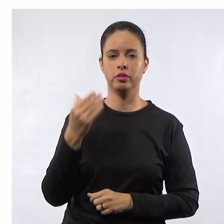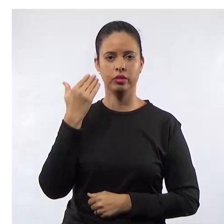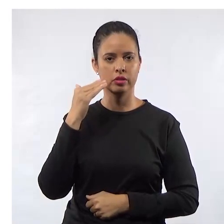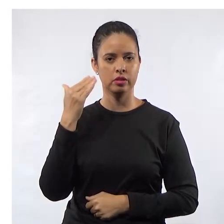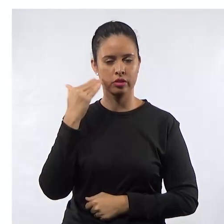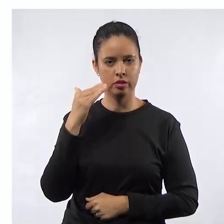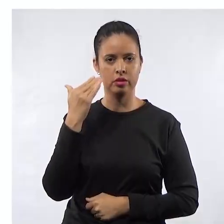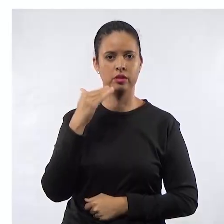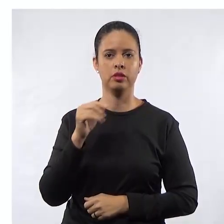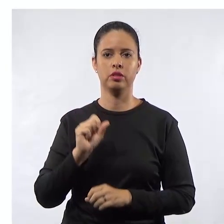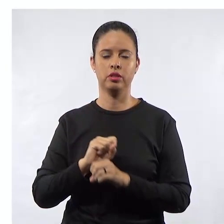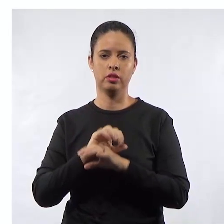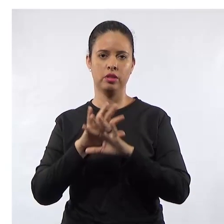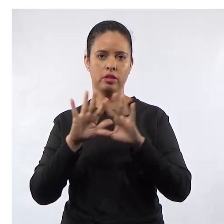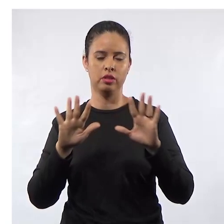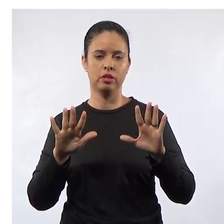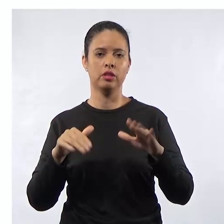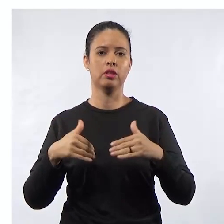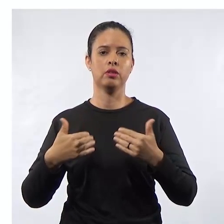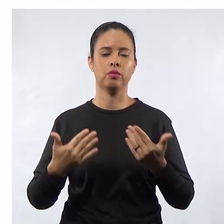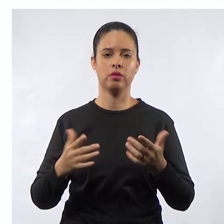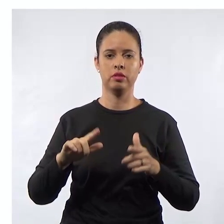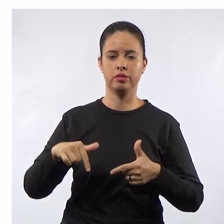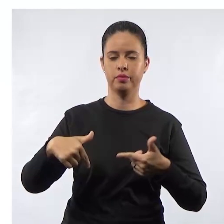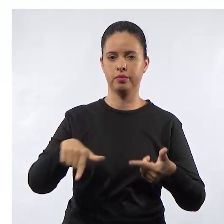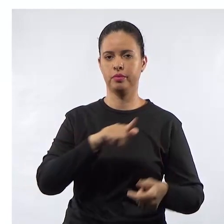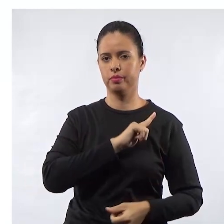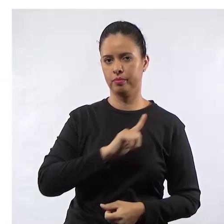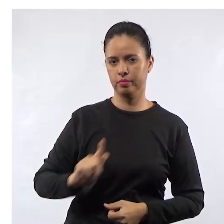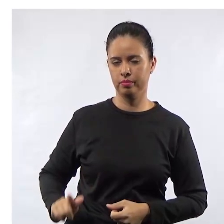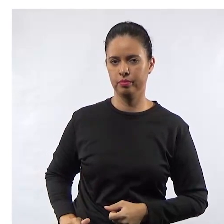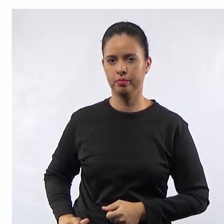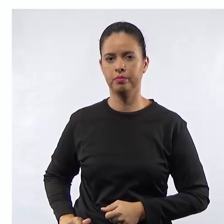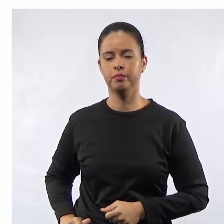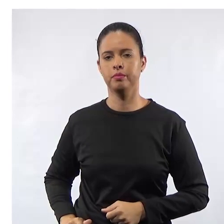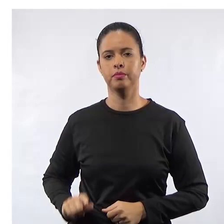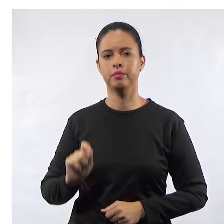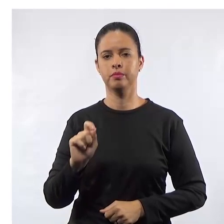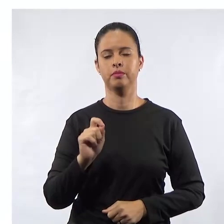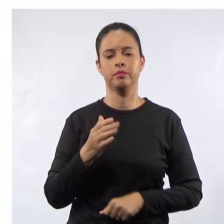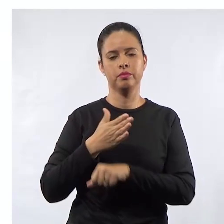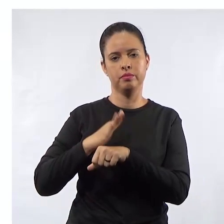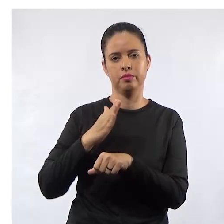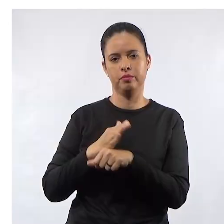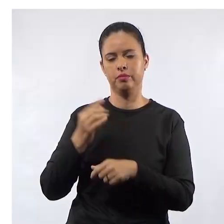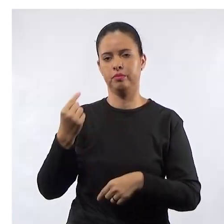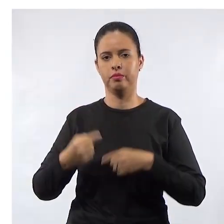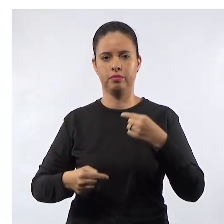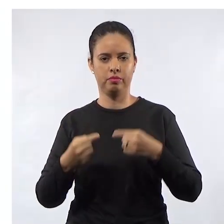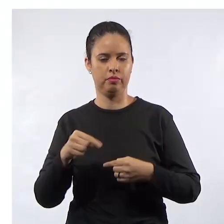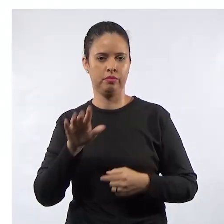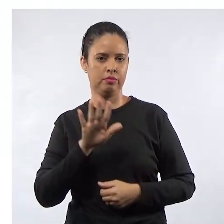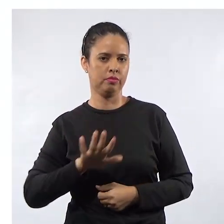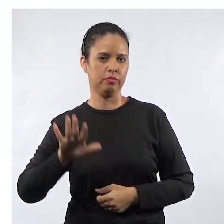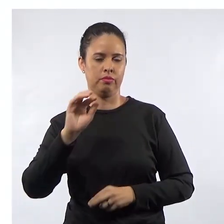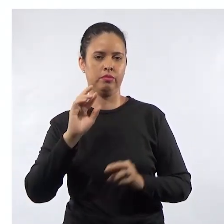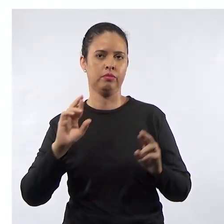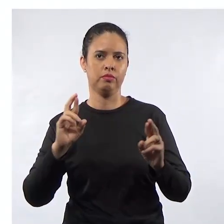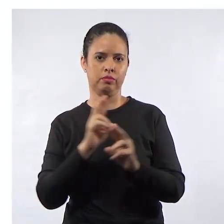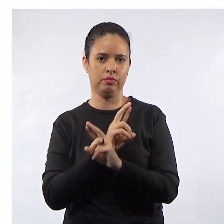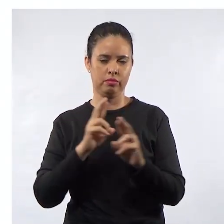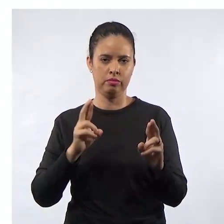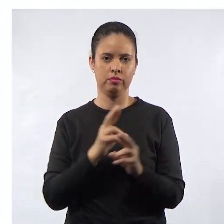para vocês entenderem quais são as ações governamentais no sentido de estar aí praticando a